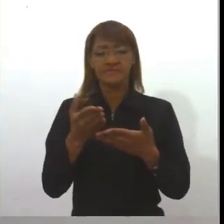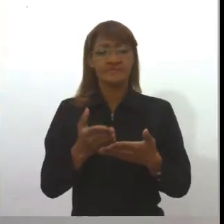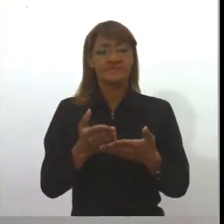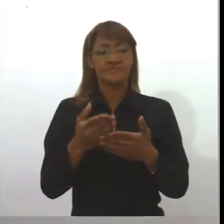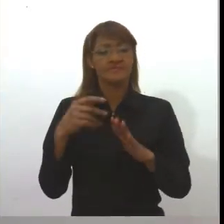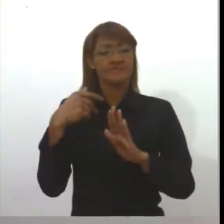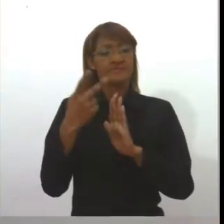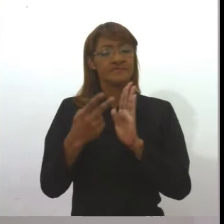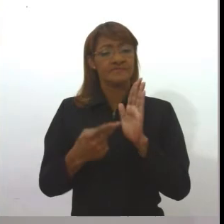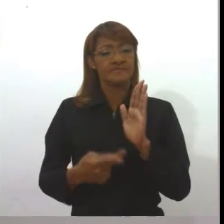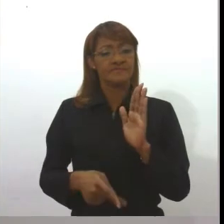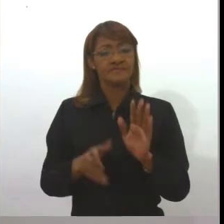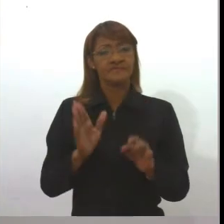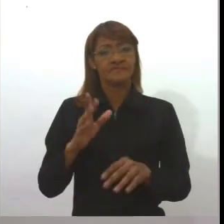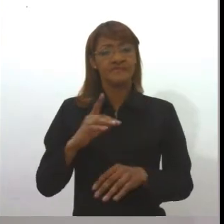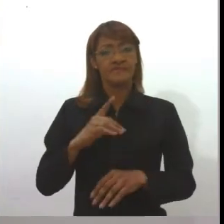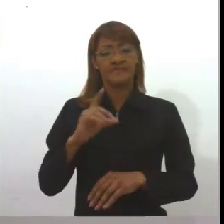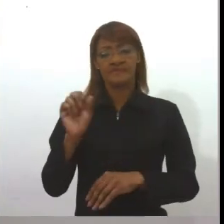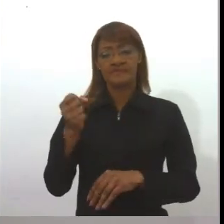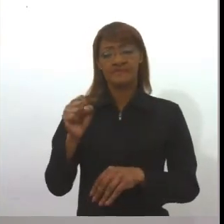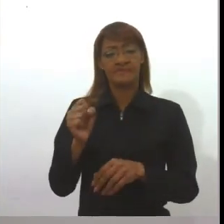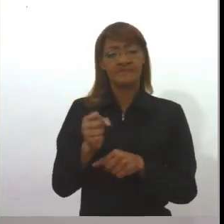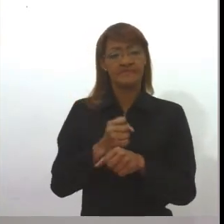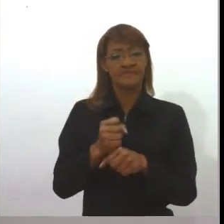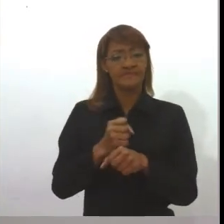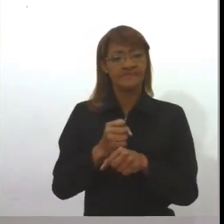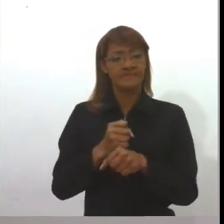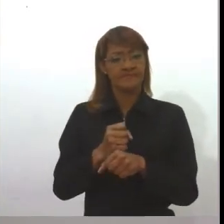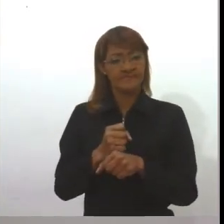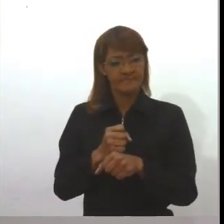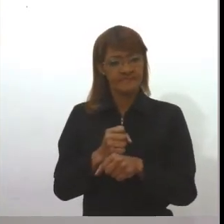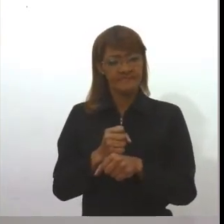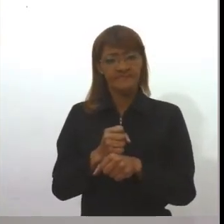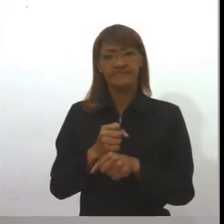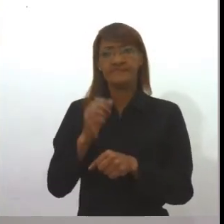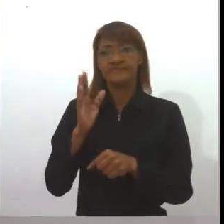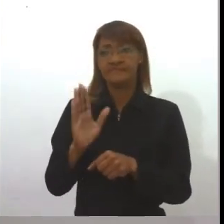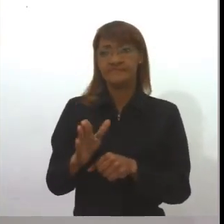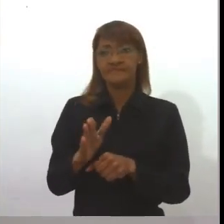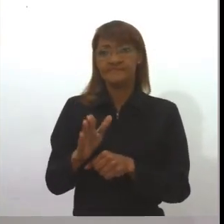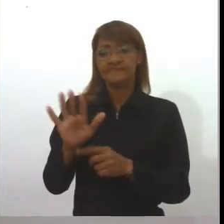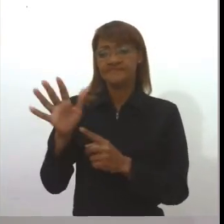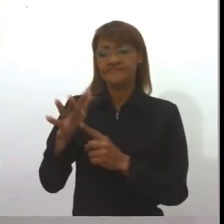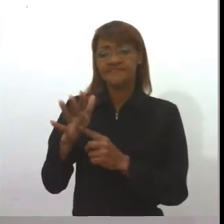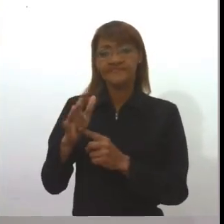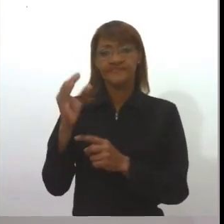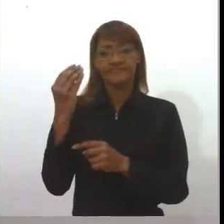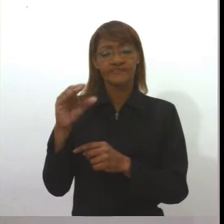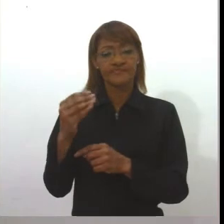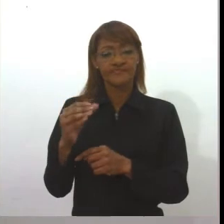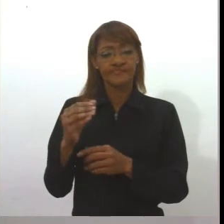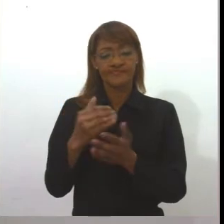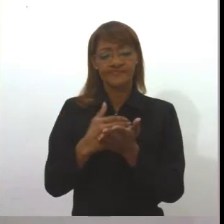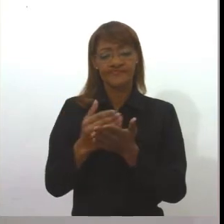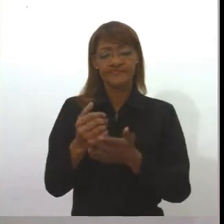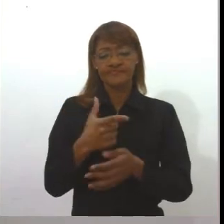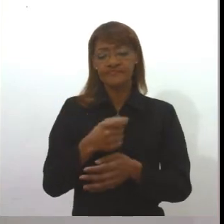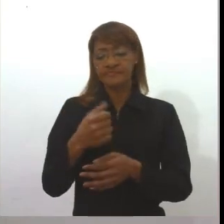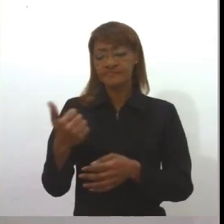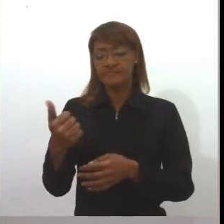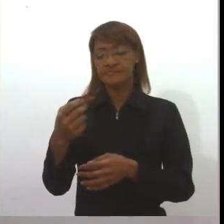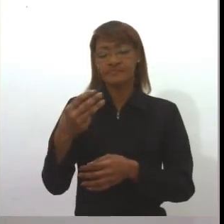projeto que já existe aí há 8 anos, que é o projeto Feira de Ciências Itinerante. É um projeto que começou em 2013, aqui em